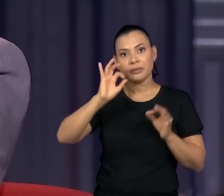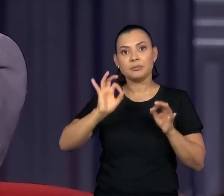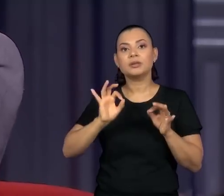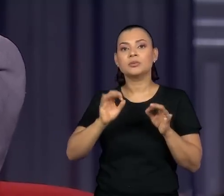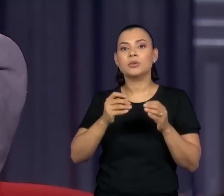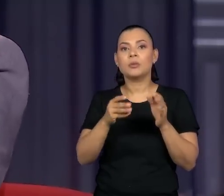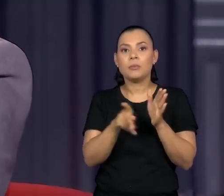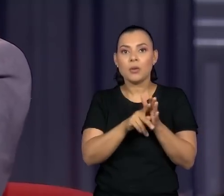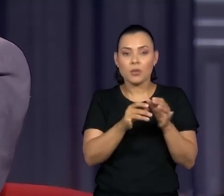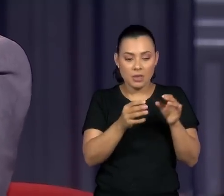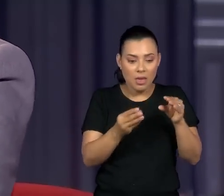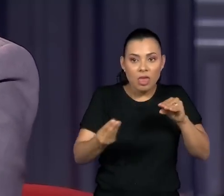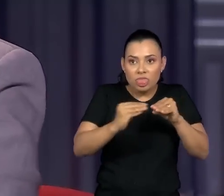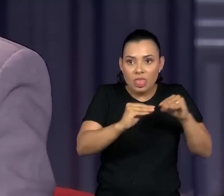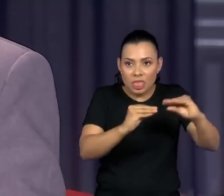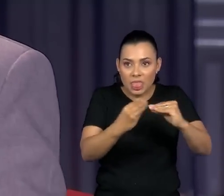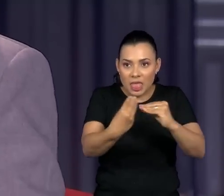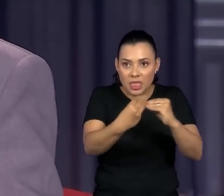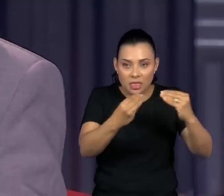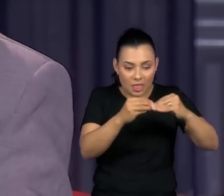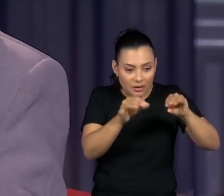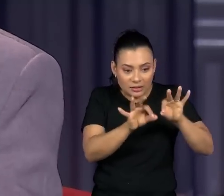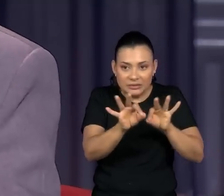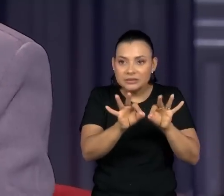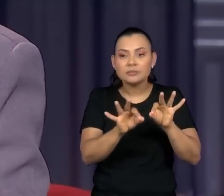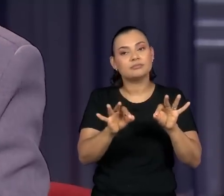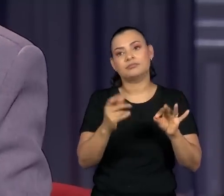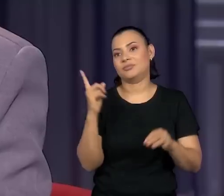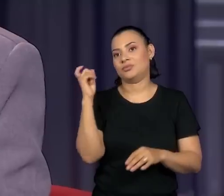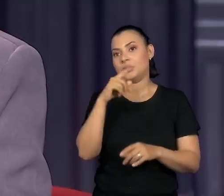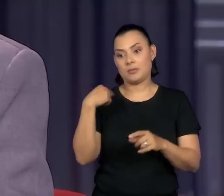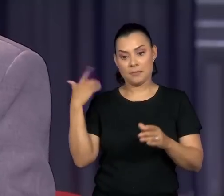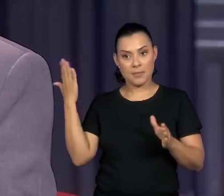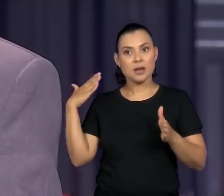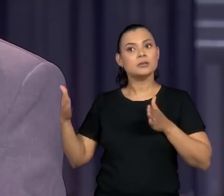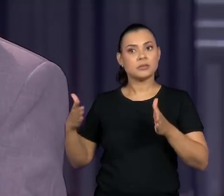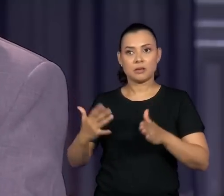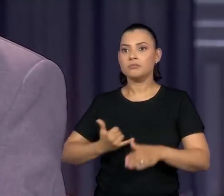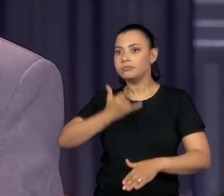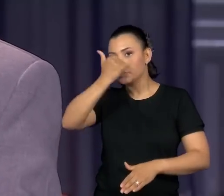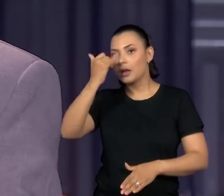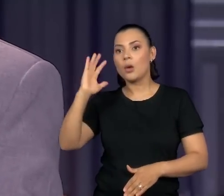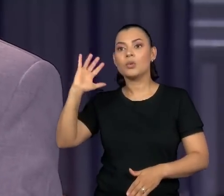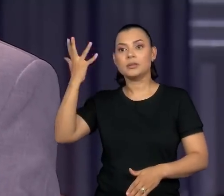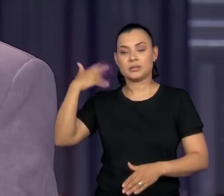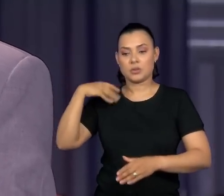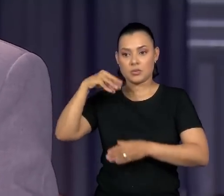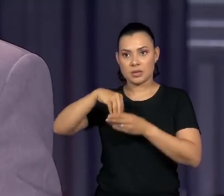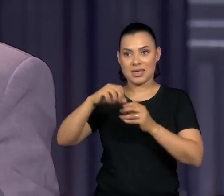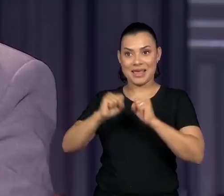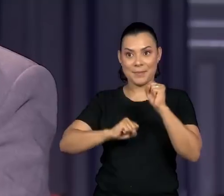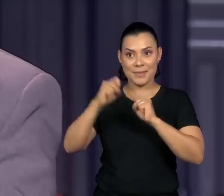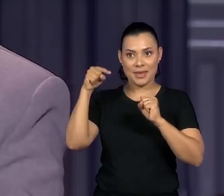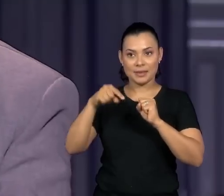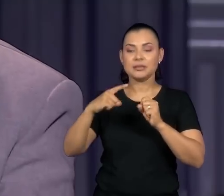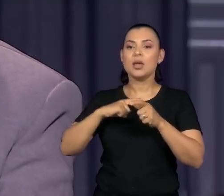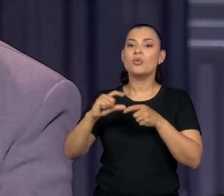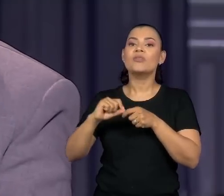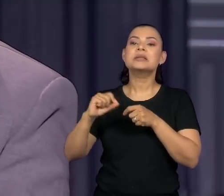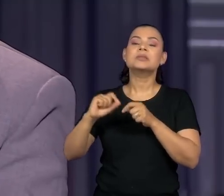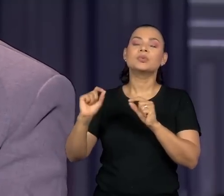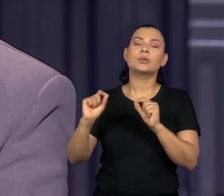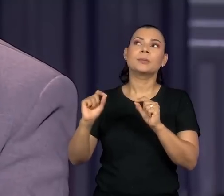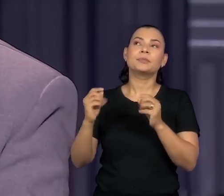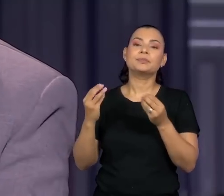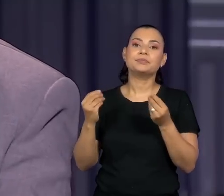físicas e de montar coisas e de mexer em coisas. E eu sofri um acidente nessa empresa que eu fazia